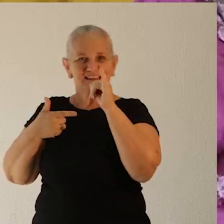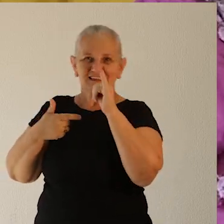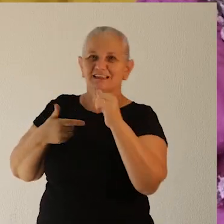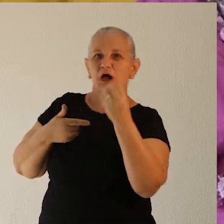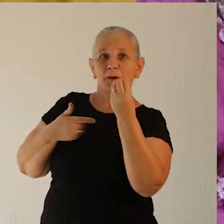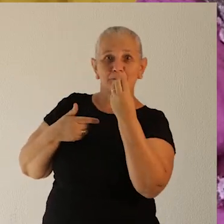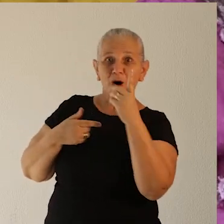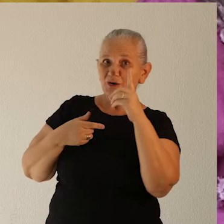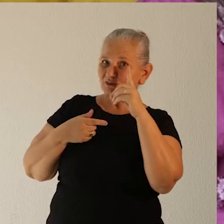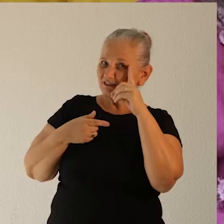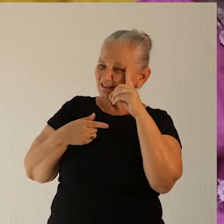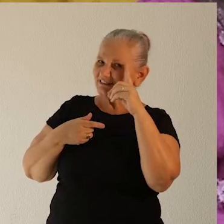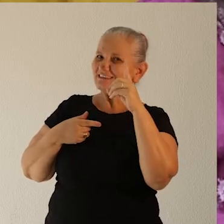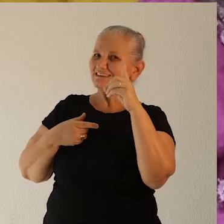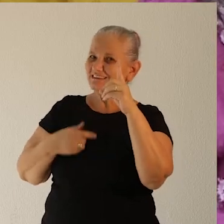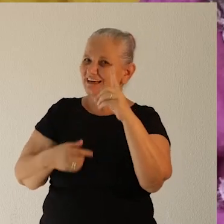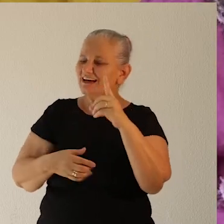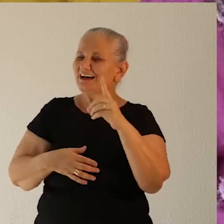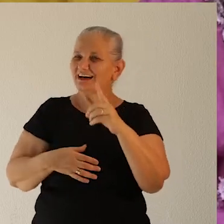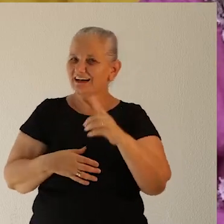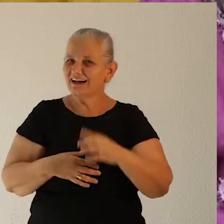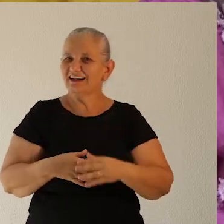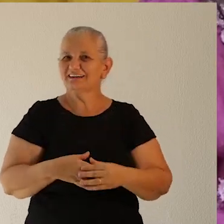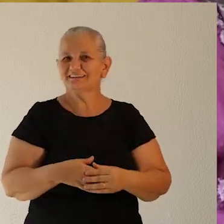Bom dia.